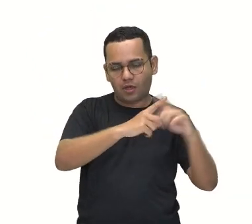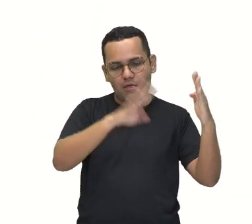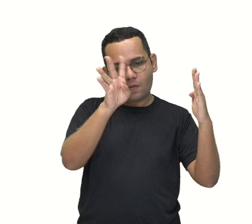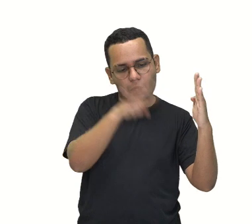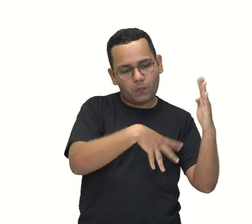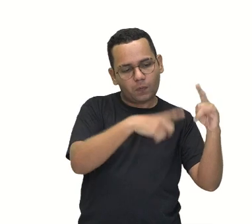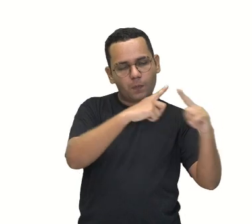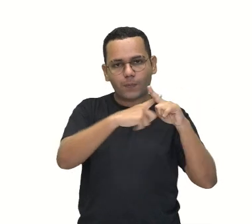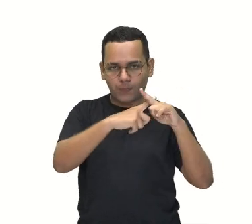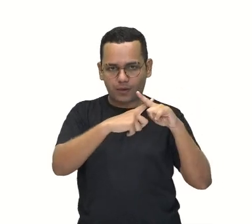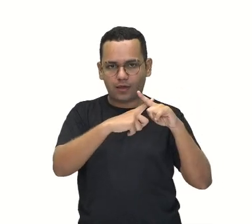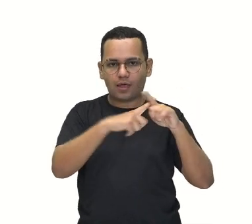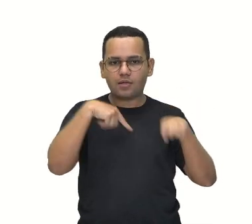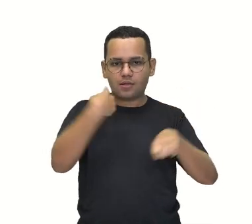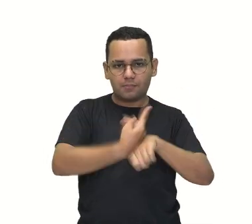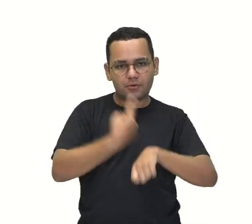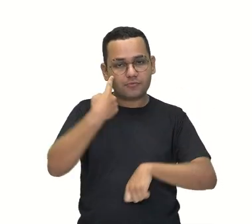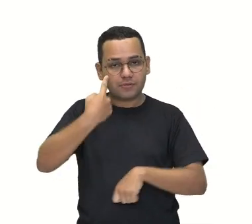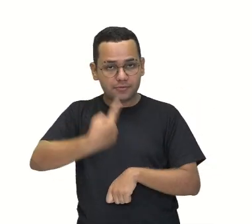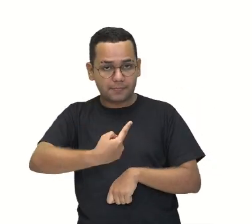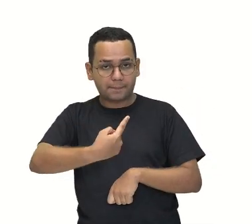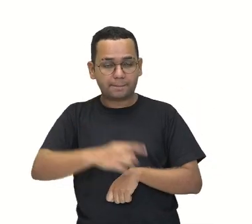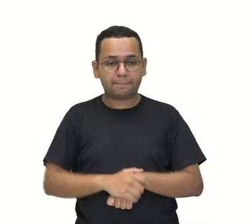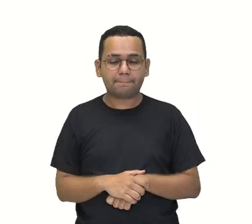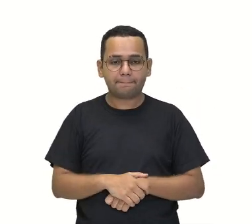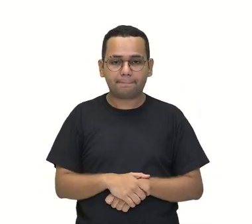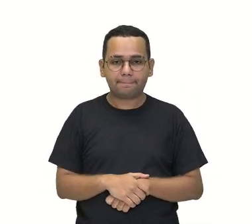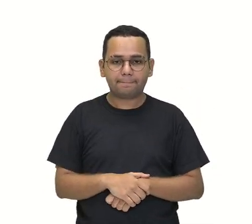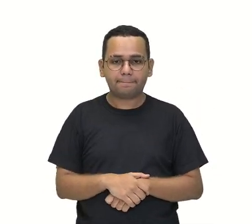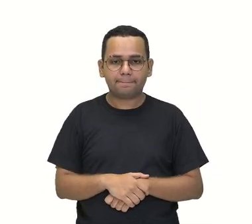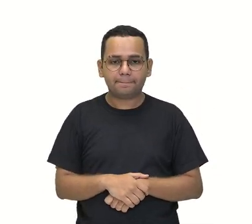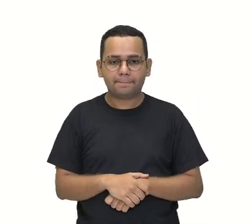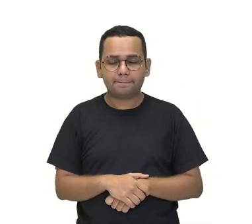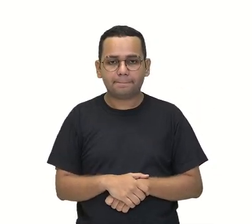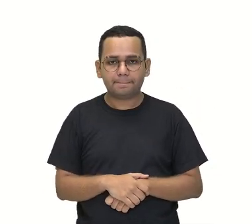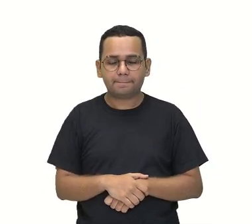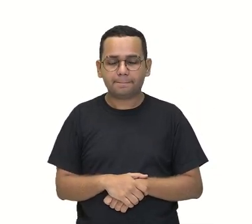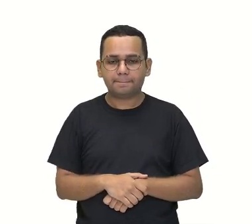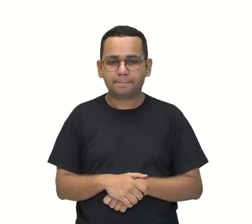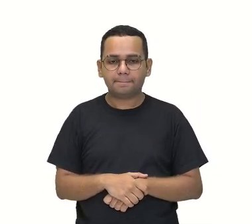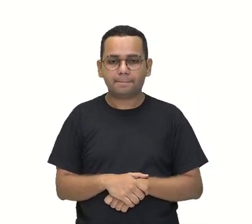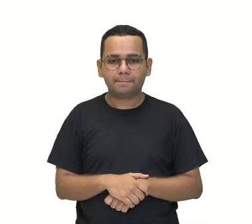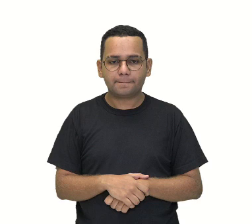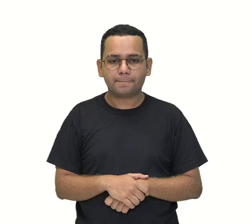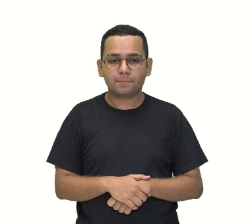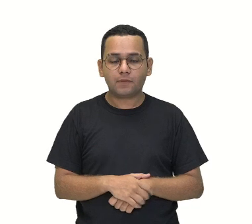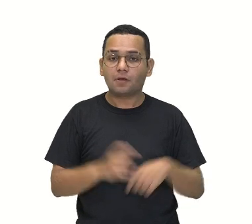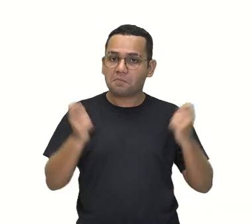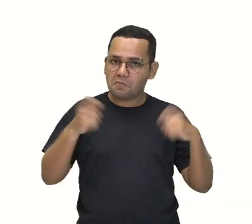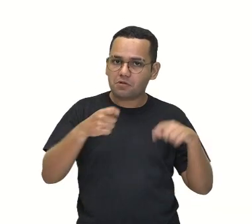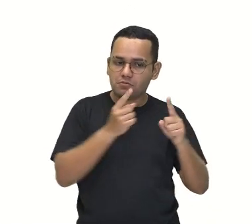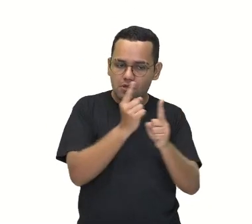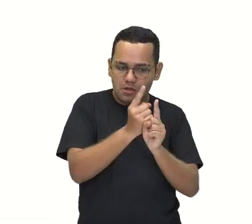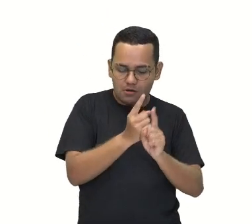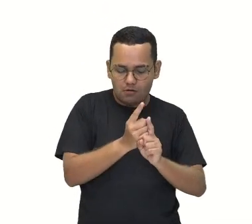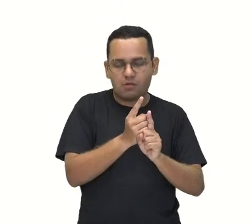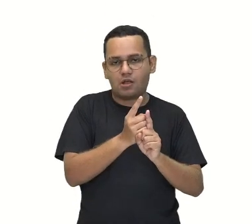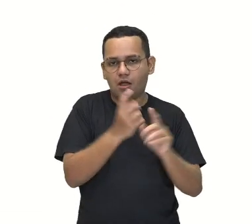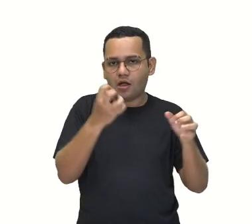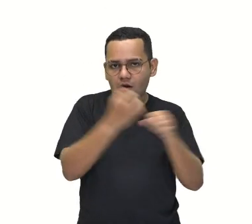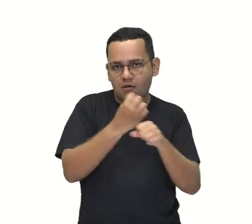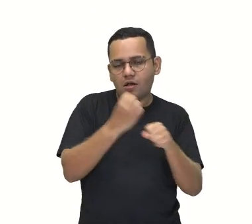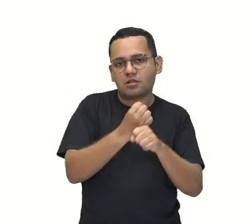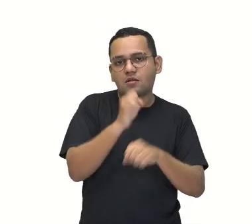visto aí em séries anteriores, né? Através do cálculo do determinante, obtemos a equação geral da reta, está aqui,